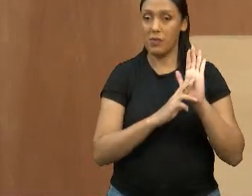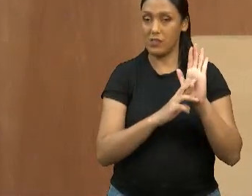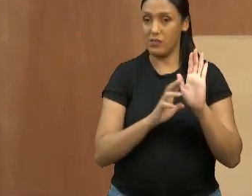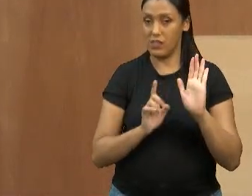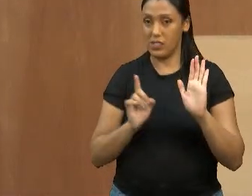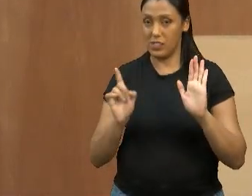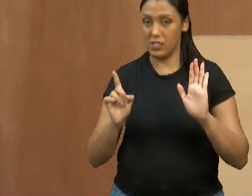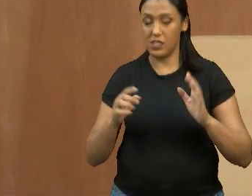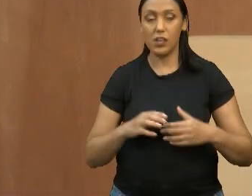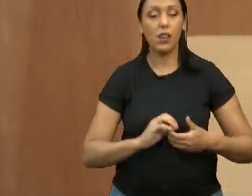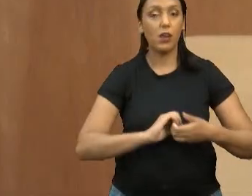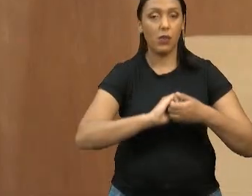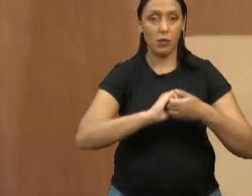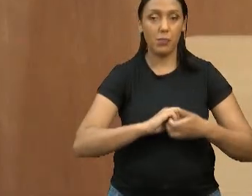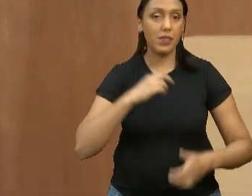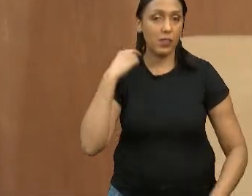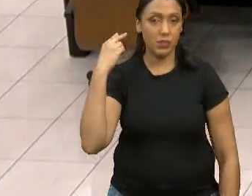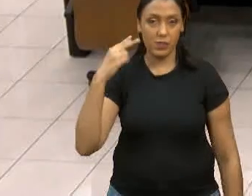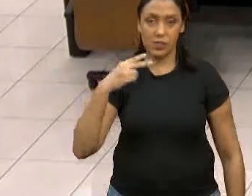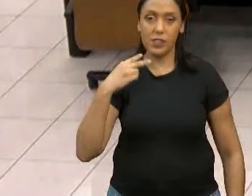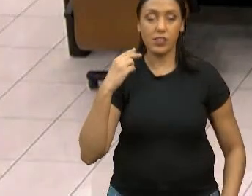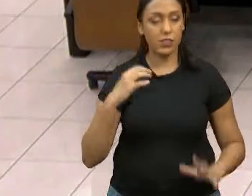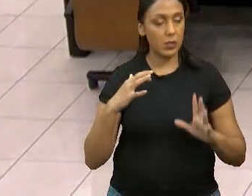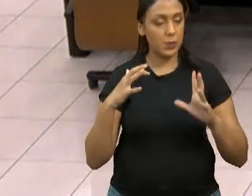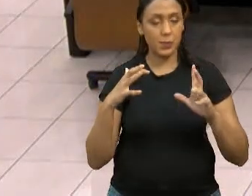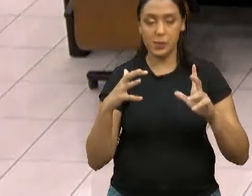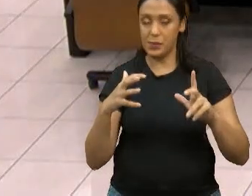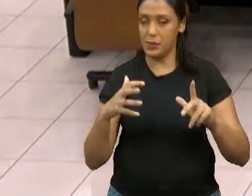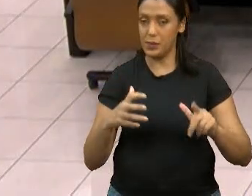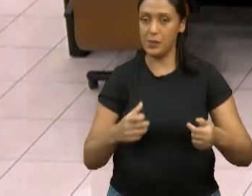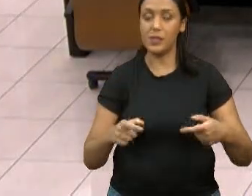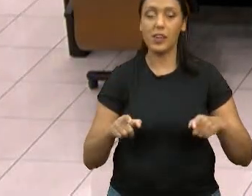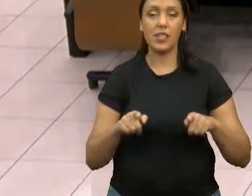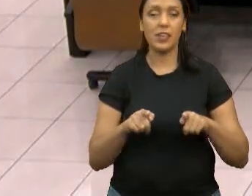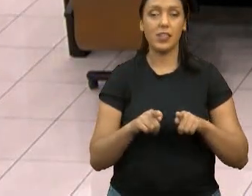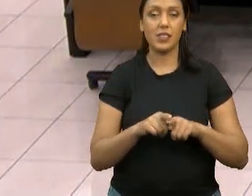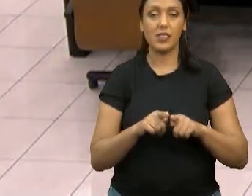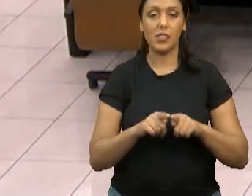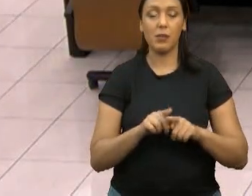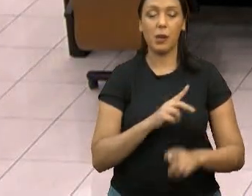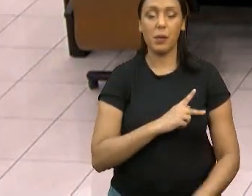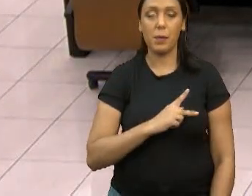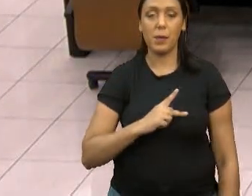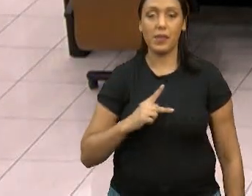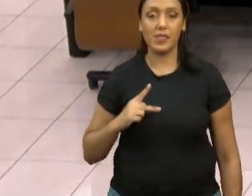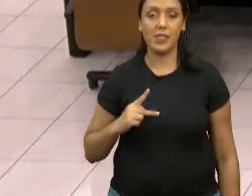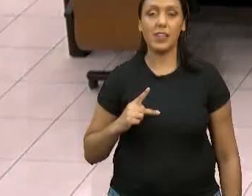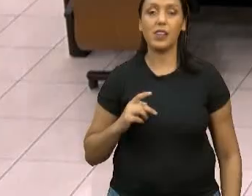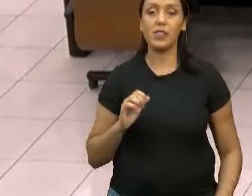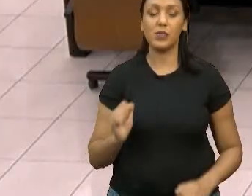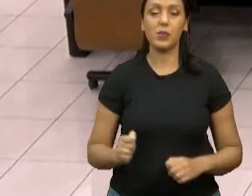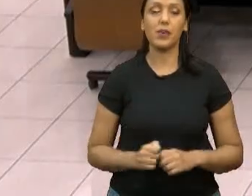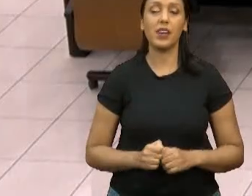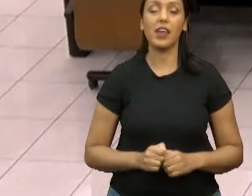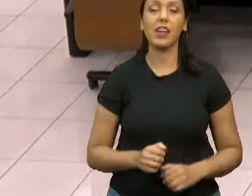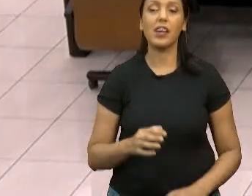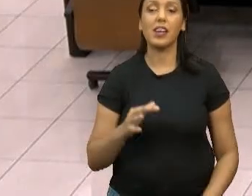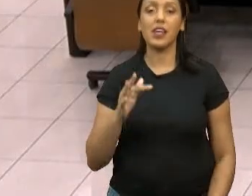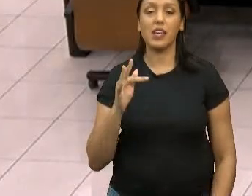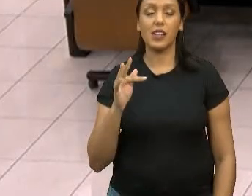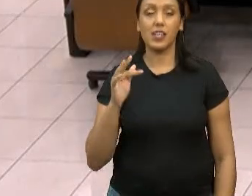estão. Também cumprimentar o presidente da Fundação Cultural, Felipe Aurico, o diretor-geral, Marcelo Lima. Também o